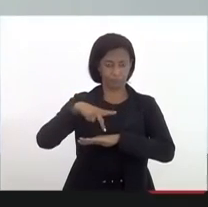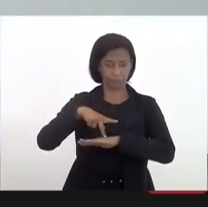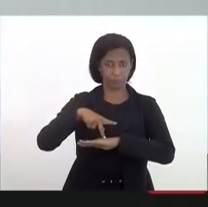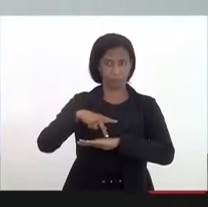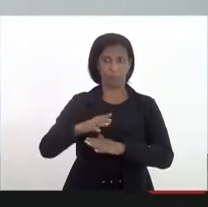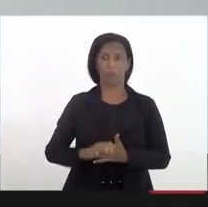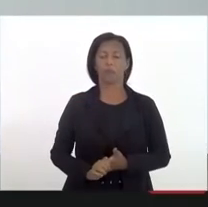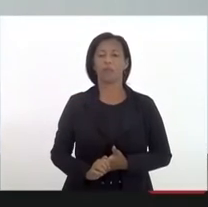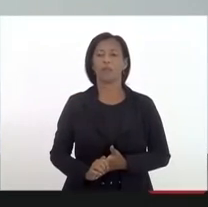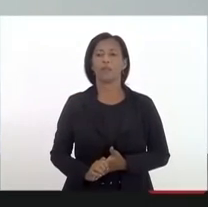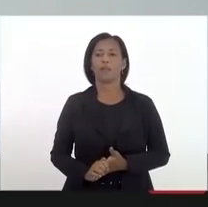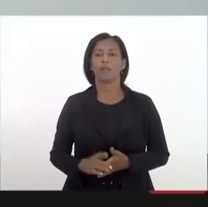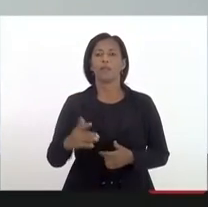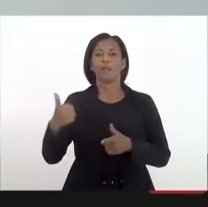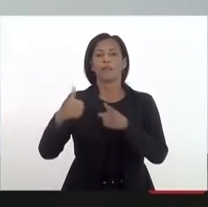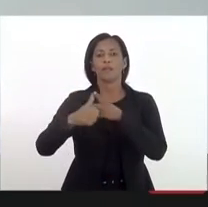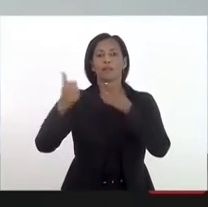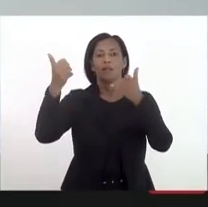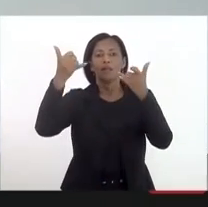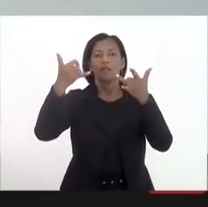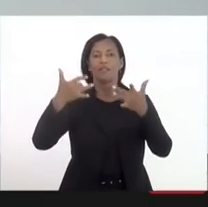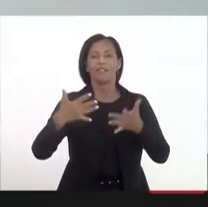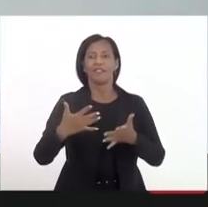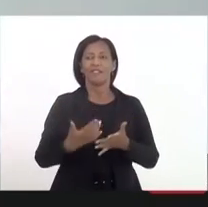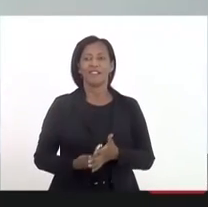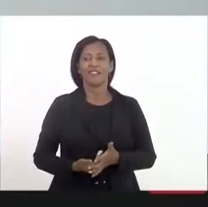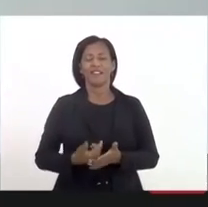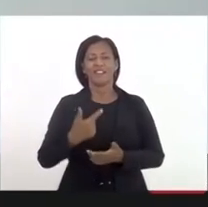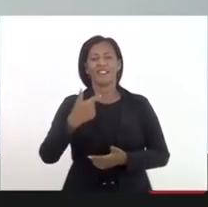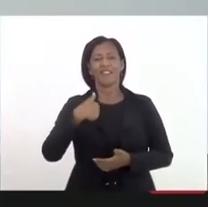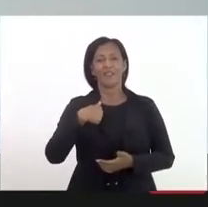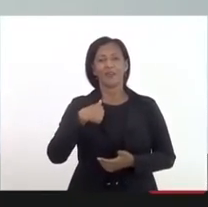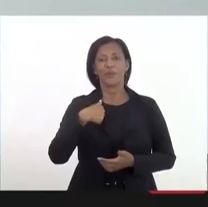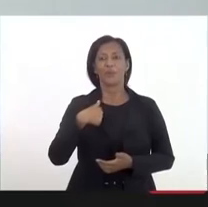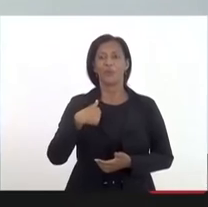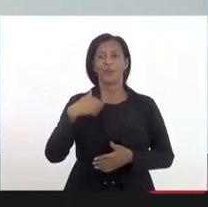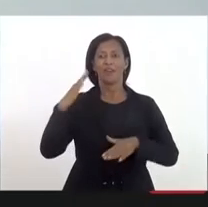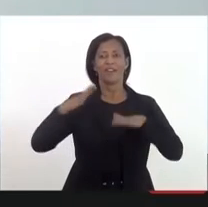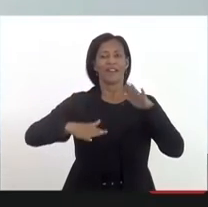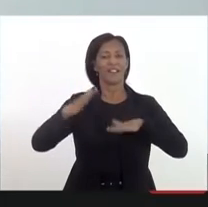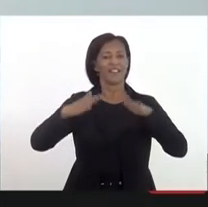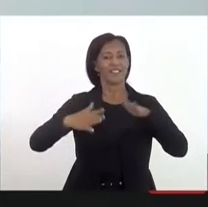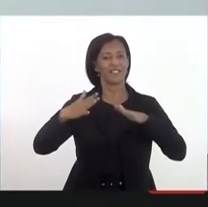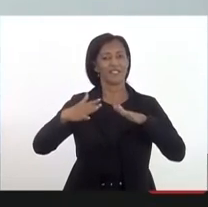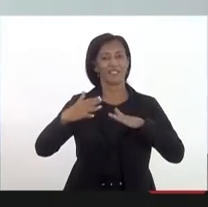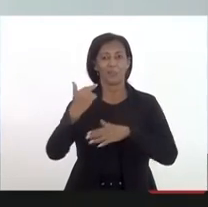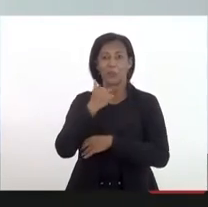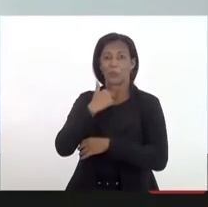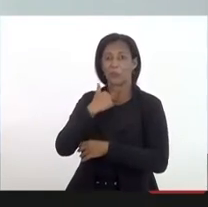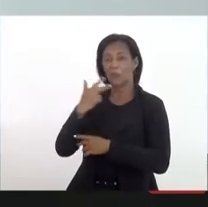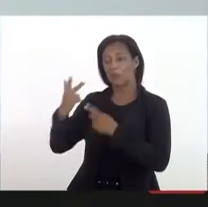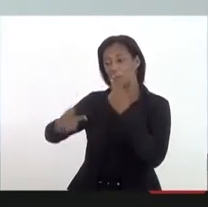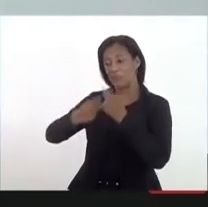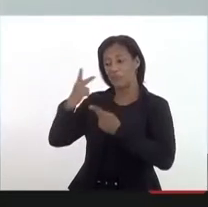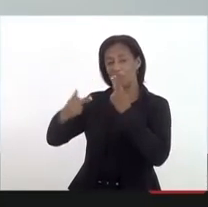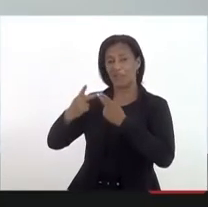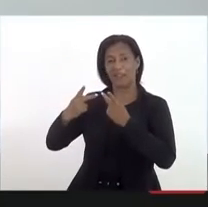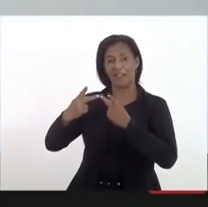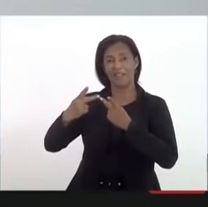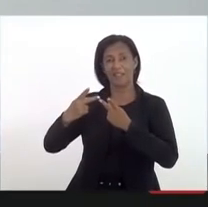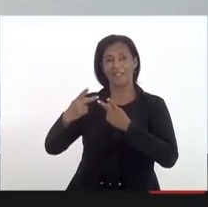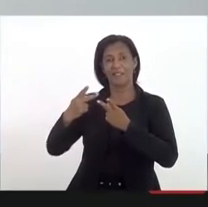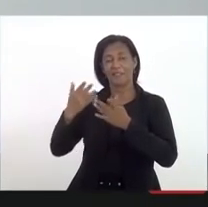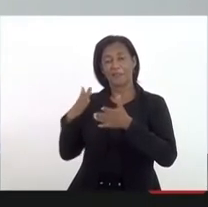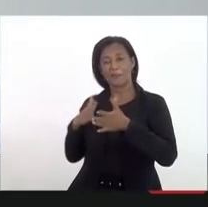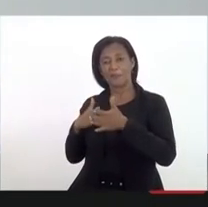por questões legais, eu acabo ficando impedido de fazer vários pronunciamentos aqui que podem ser entendidos como antecipação de voto,